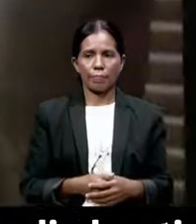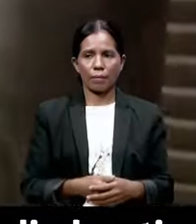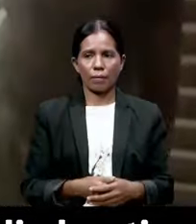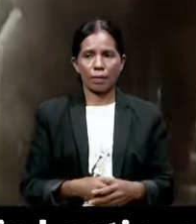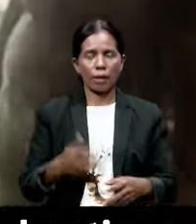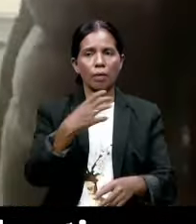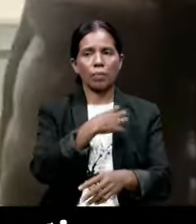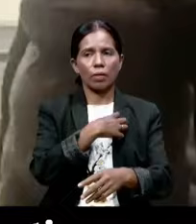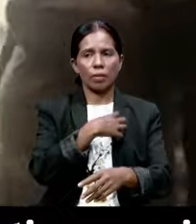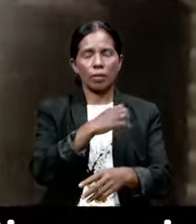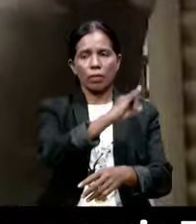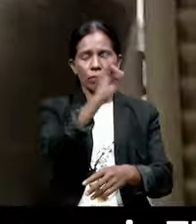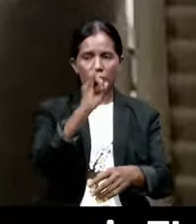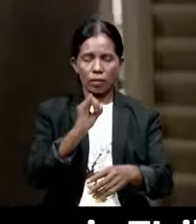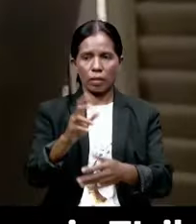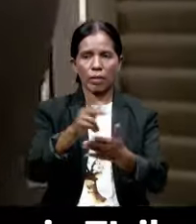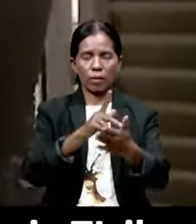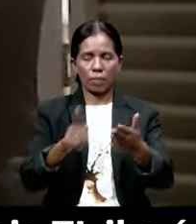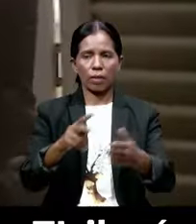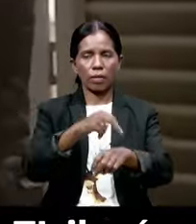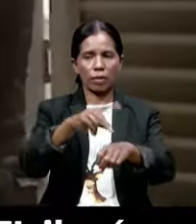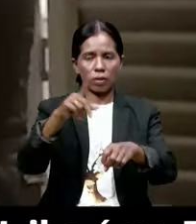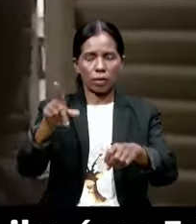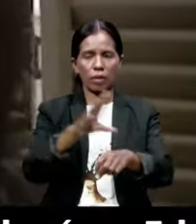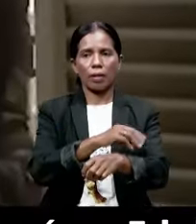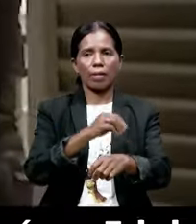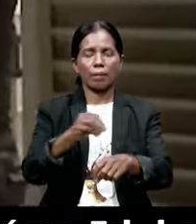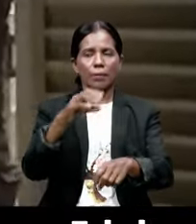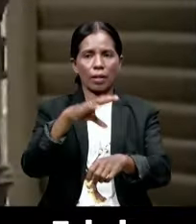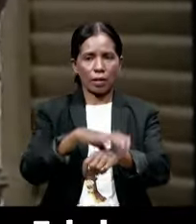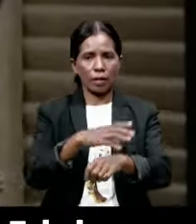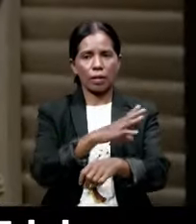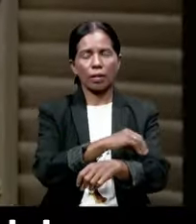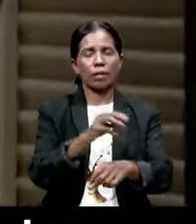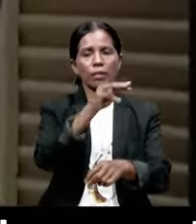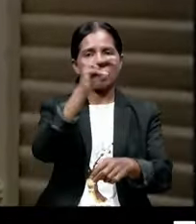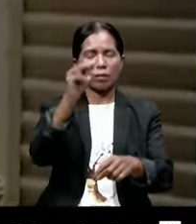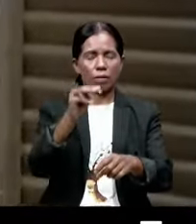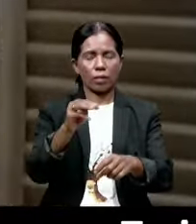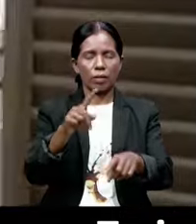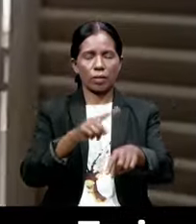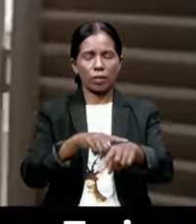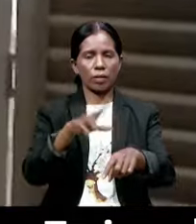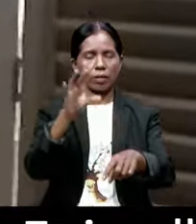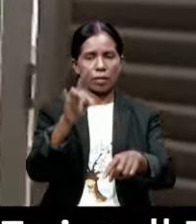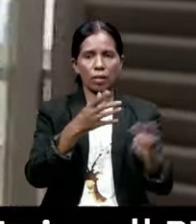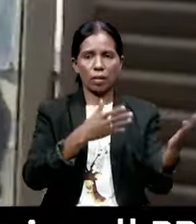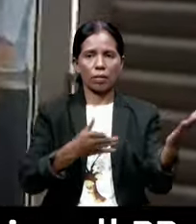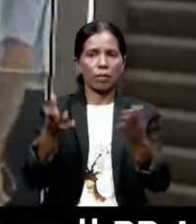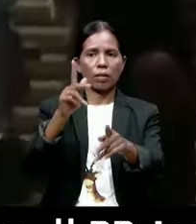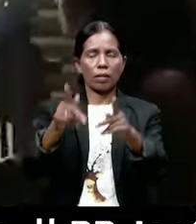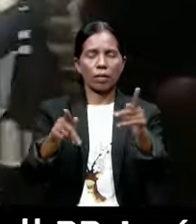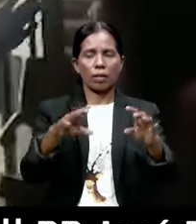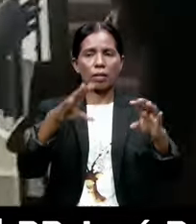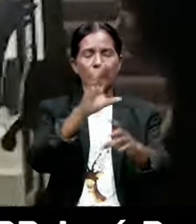né, Polícia Departamento de Investigação Criminal Nacional executa mandado de detenção, né? E a segunda, Lorai Tucunen, o de Lore Arguido, para o